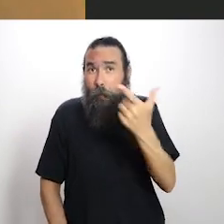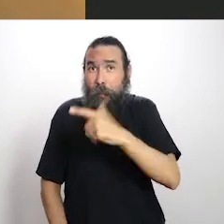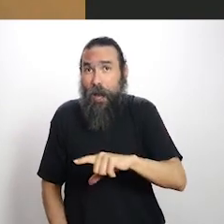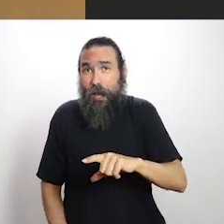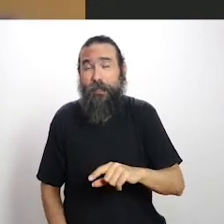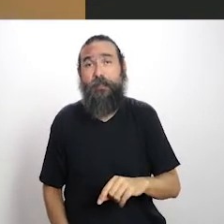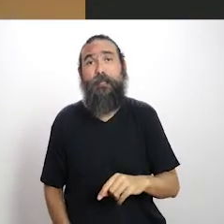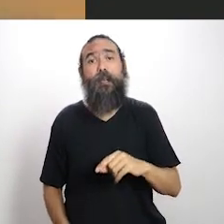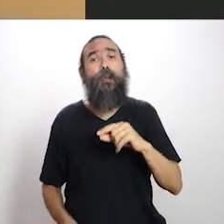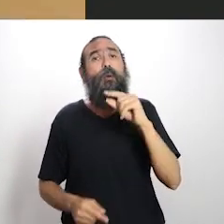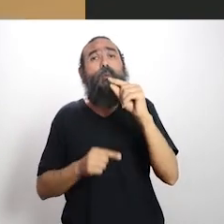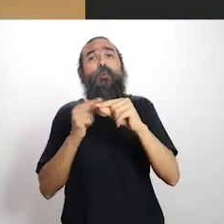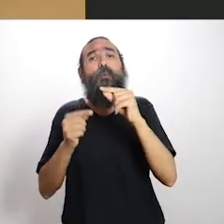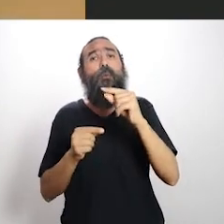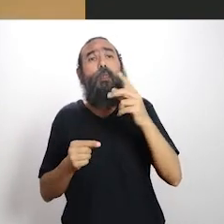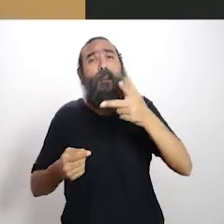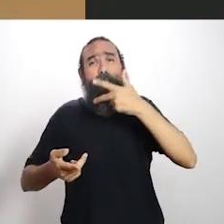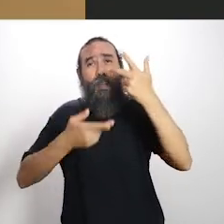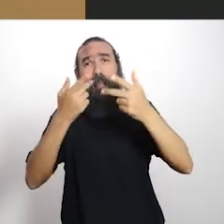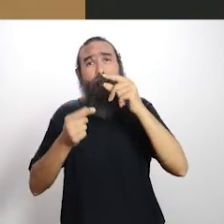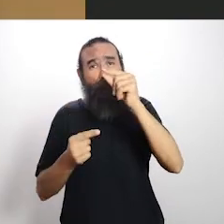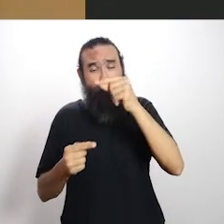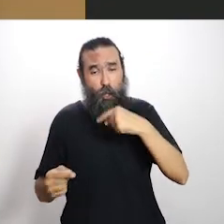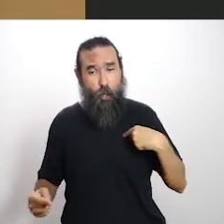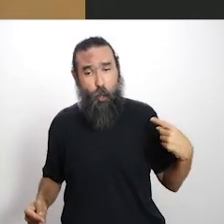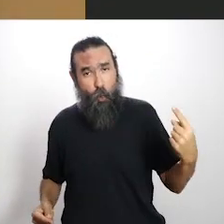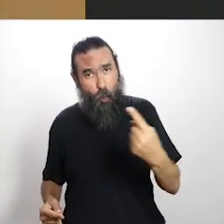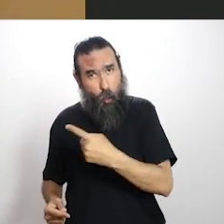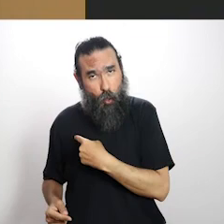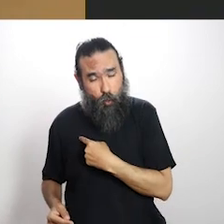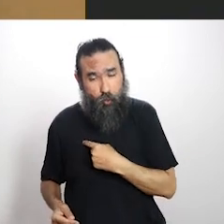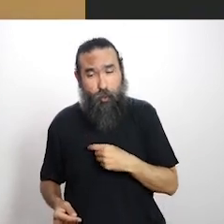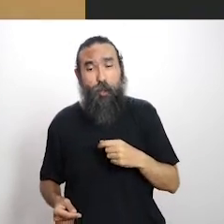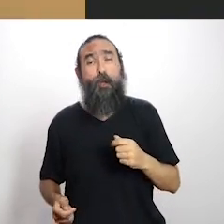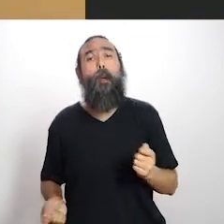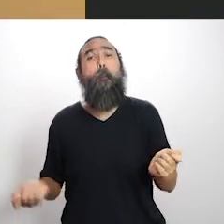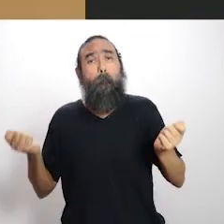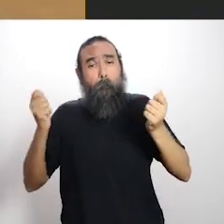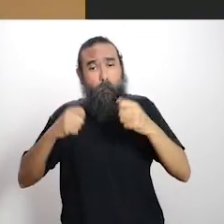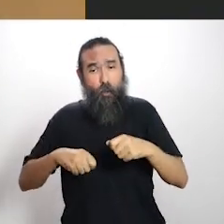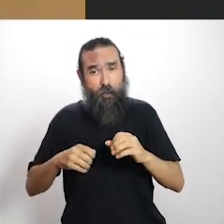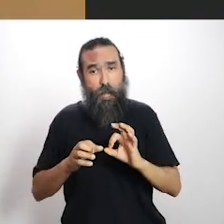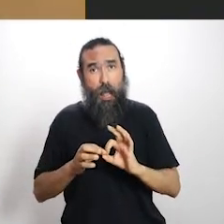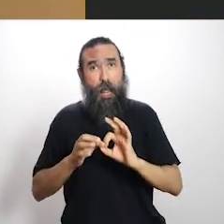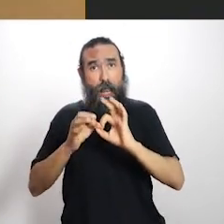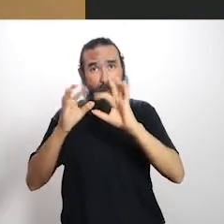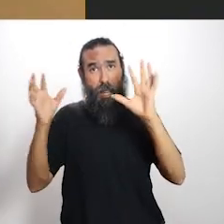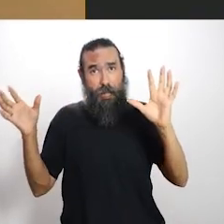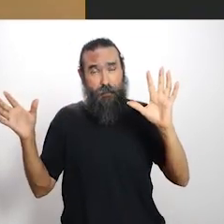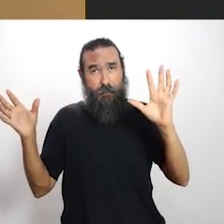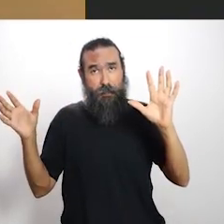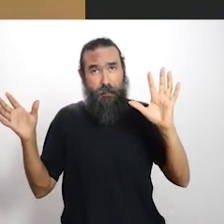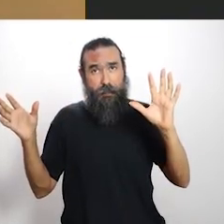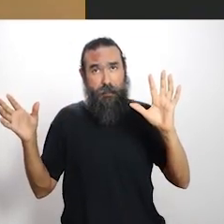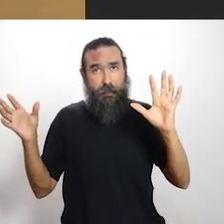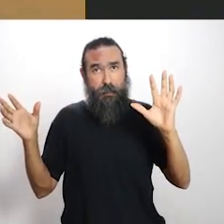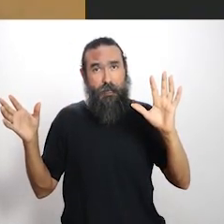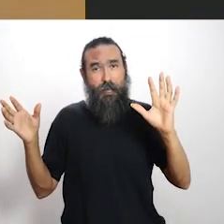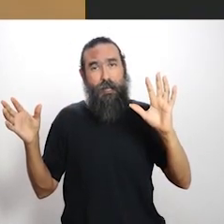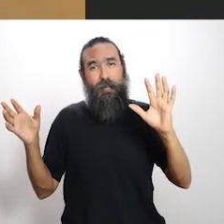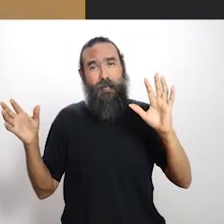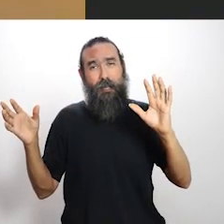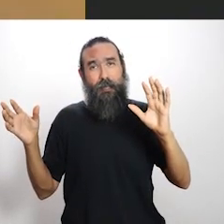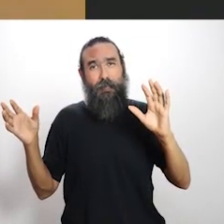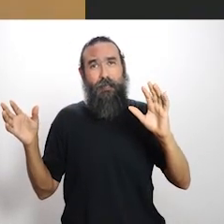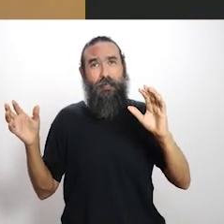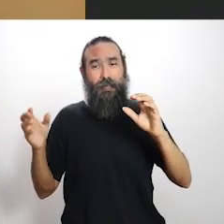otimista lá para meados do próximo ano da pandemia porque estão criando as vacinas estão em momento